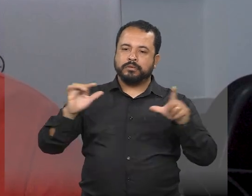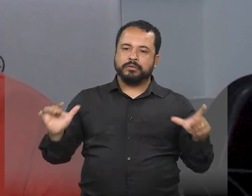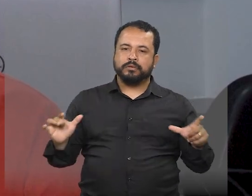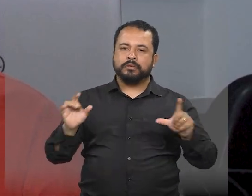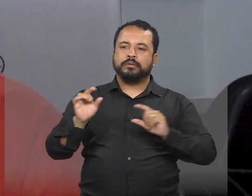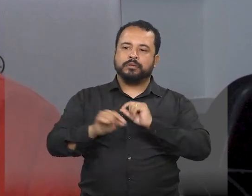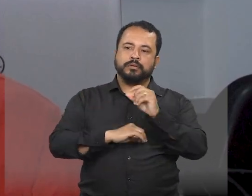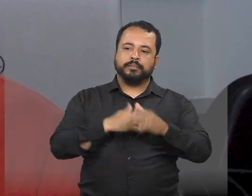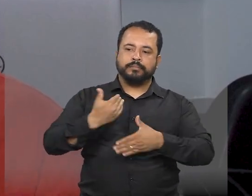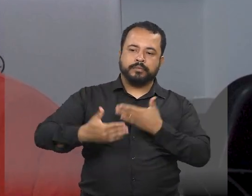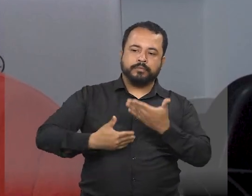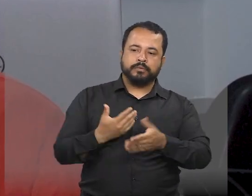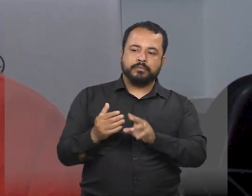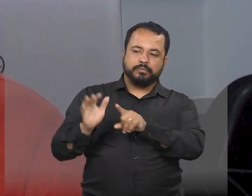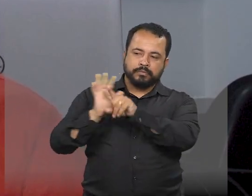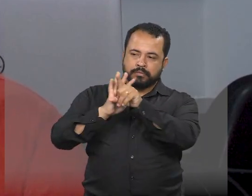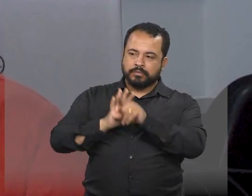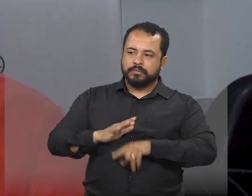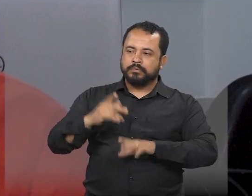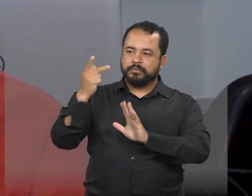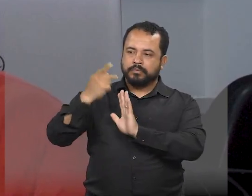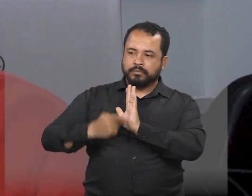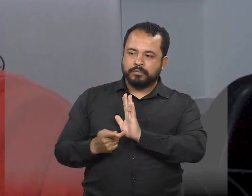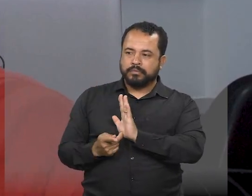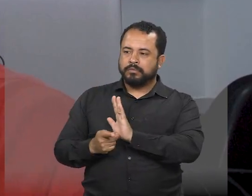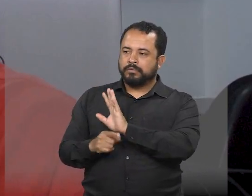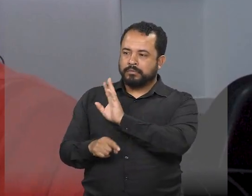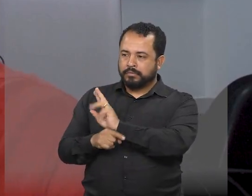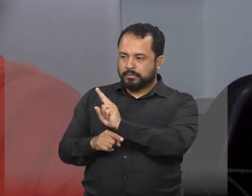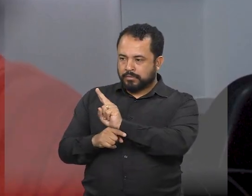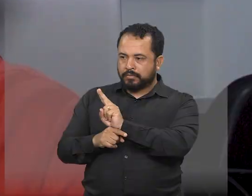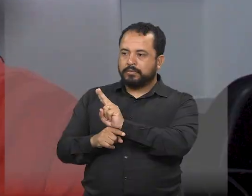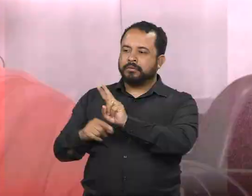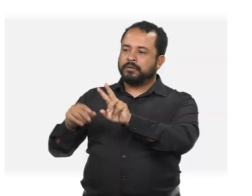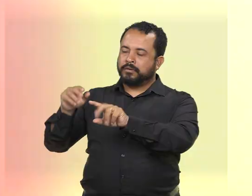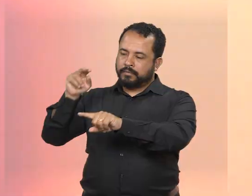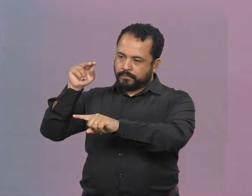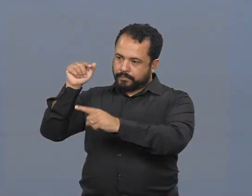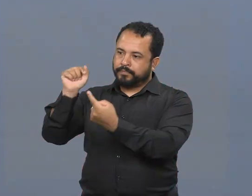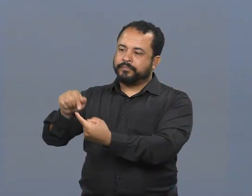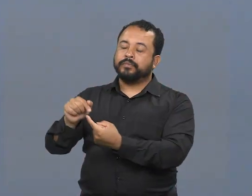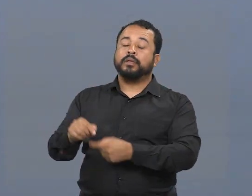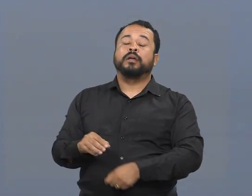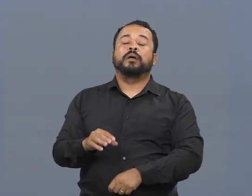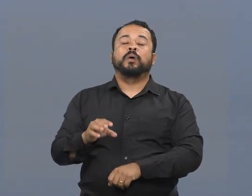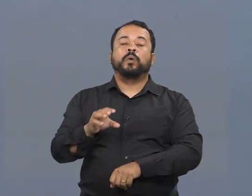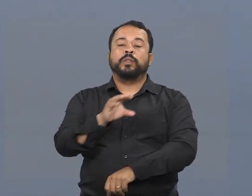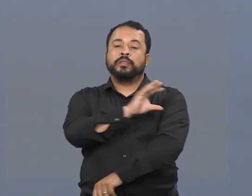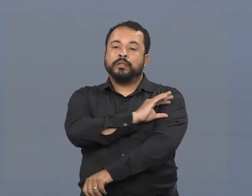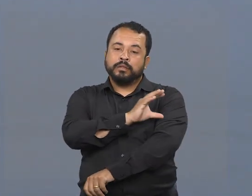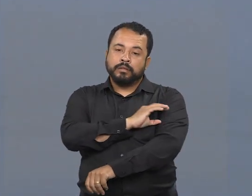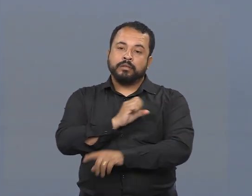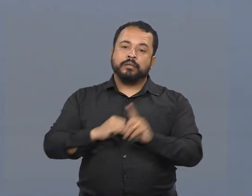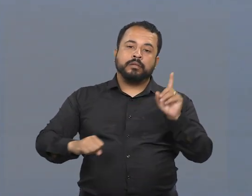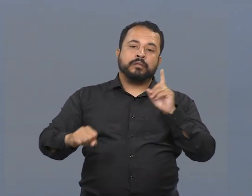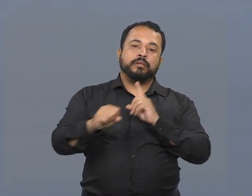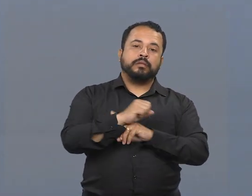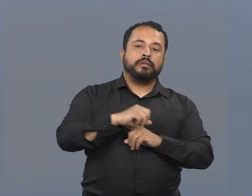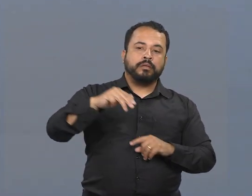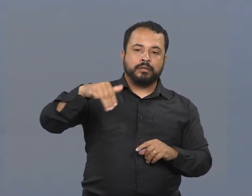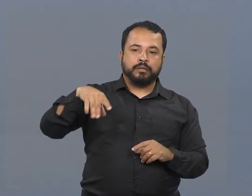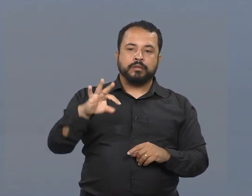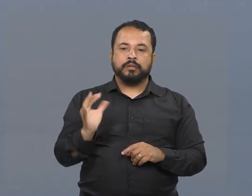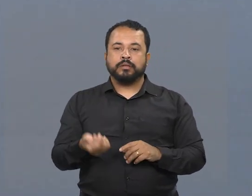ampliando cada vez mais esse processo de reparação que o programa se objetiva. A coordenadora social do UNOPS explica